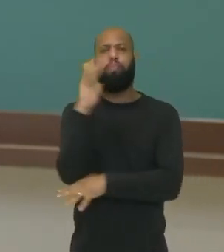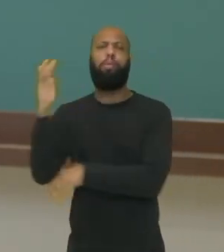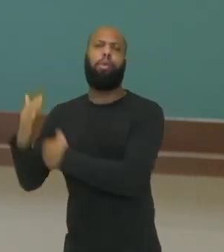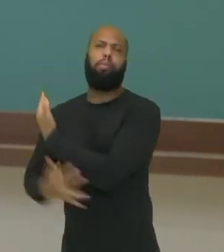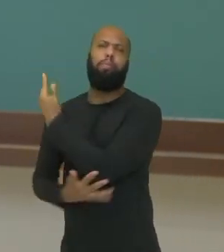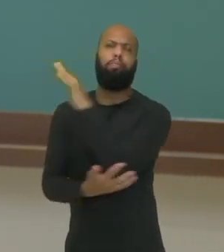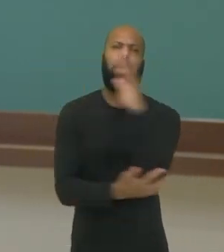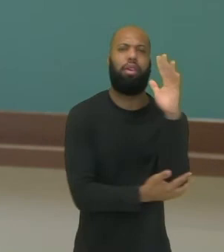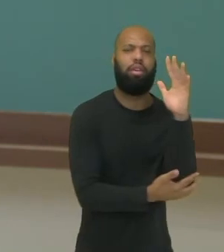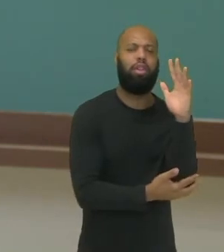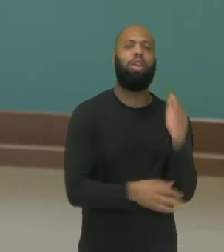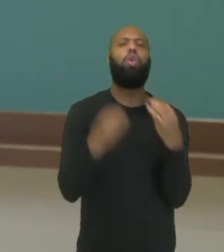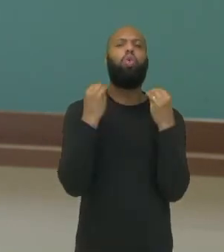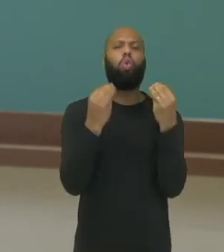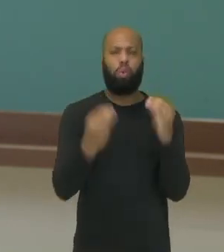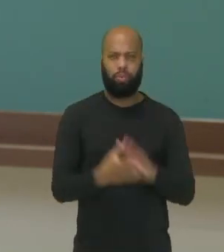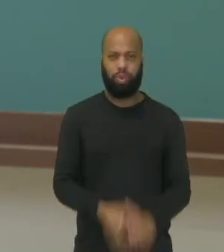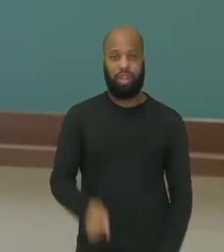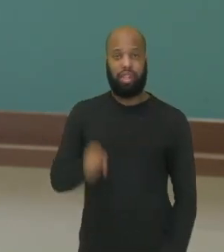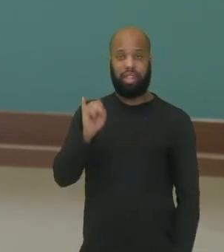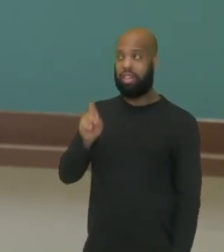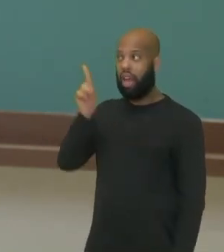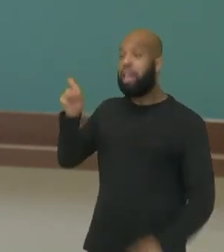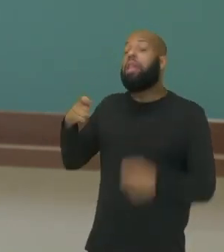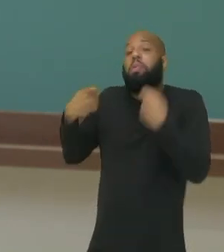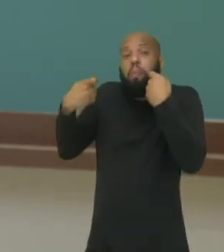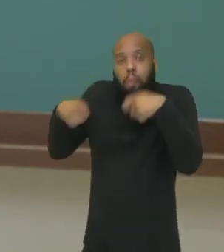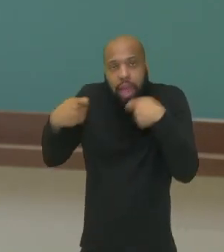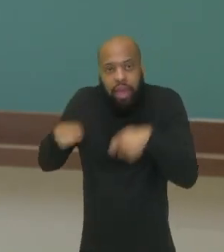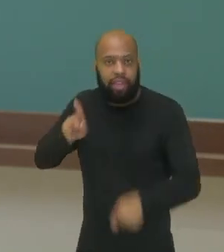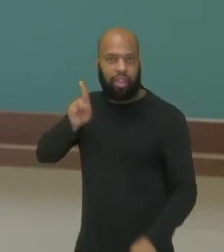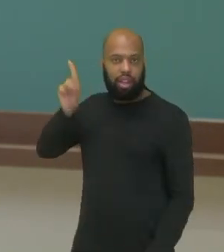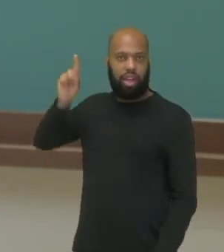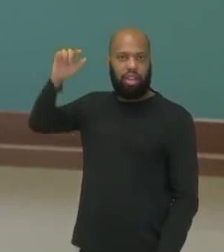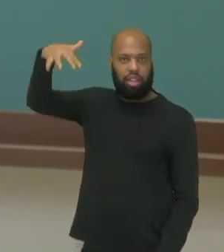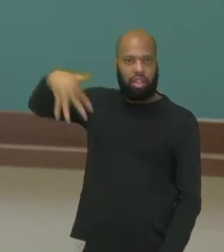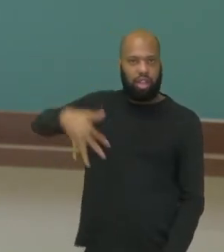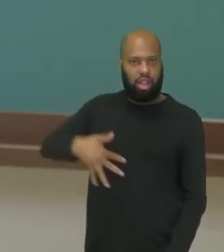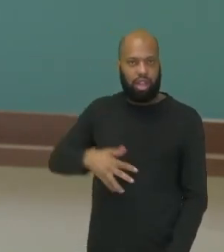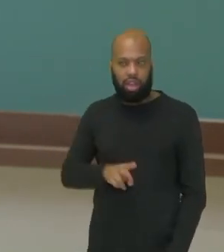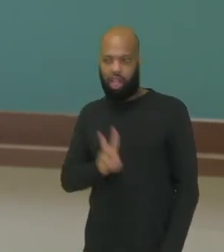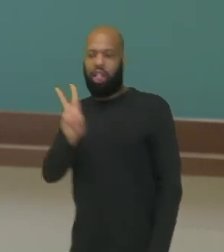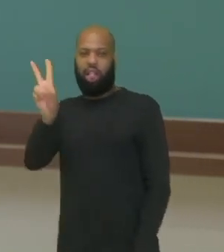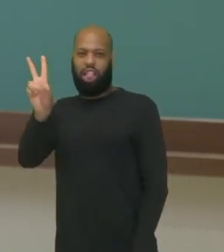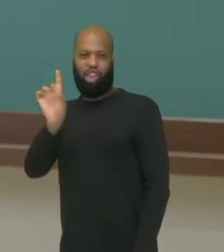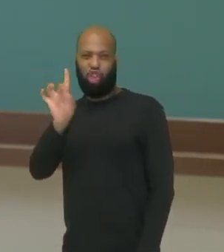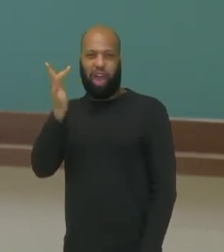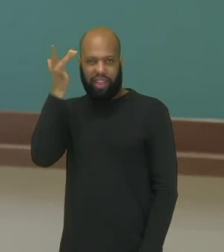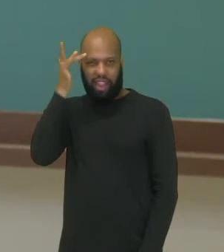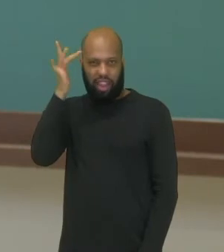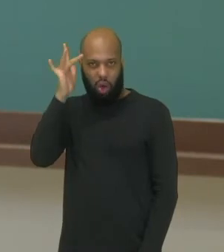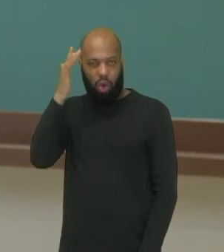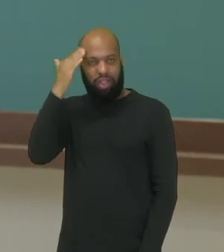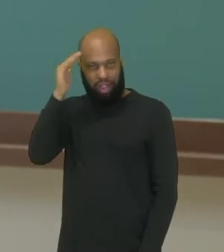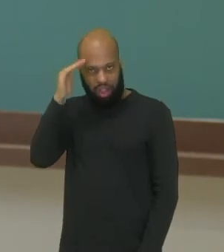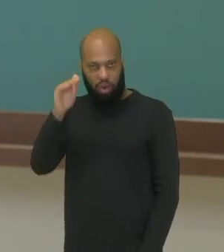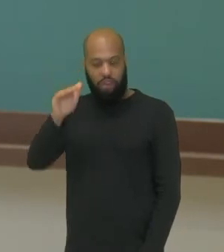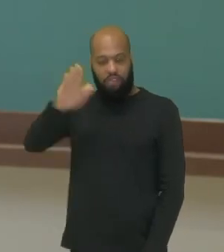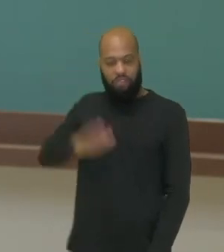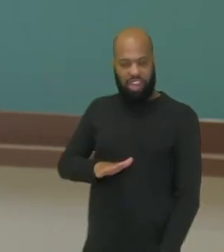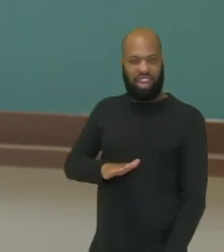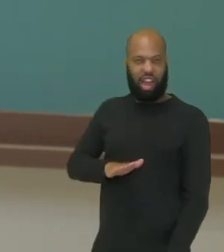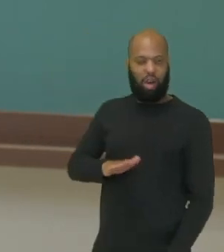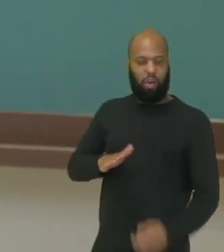é? Se ele está ali, nós precisamos dele para que haja ali uma temperatura né, equilibrada para que a gente, né,